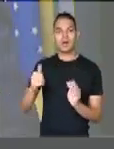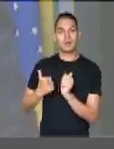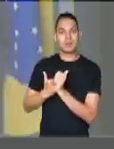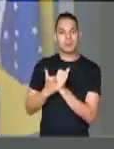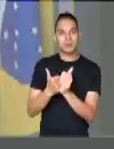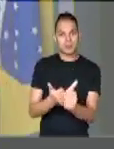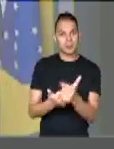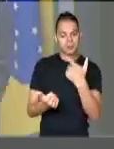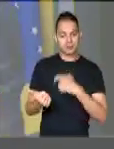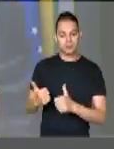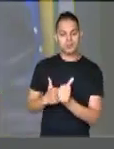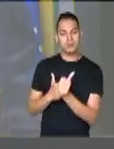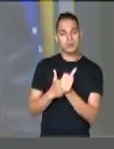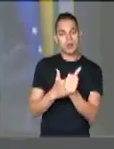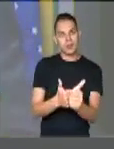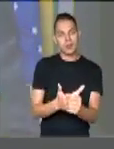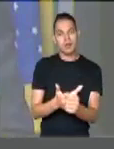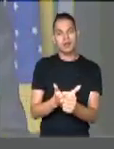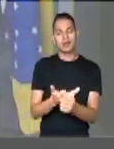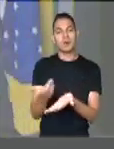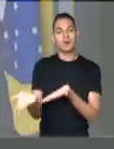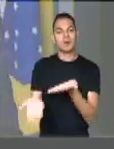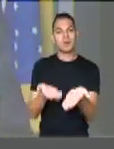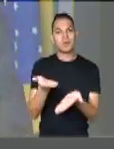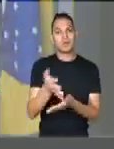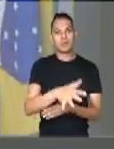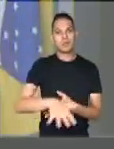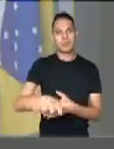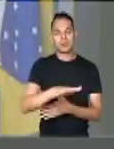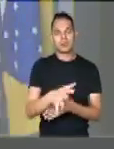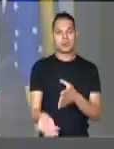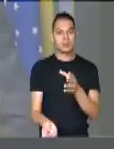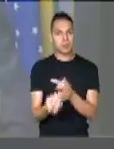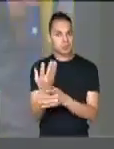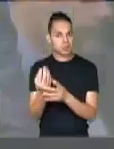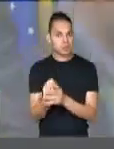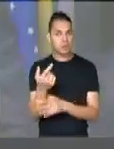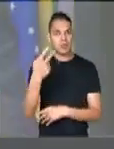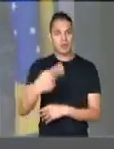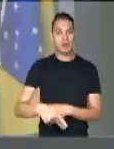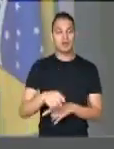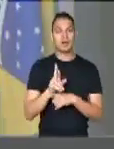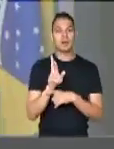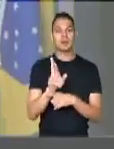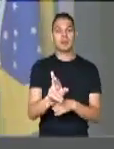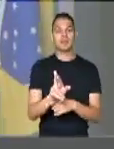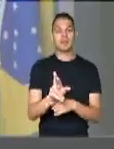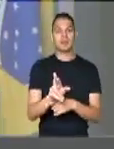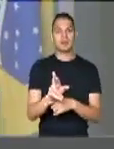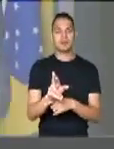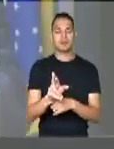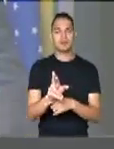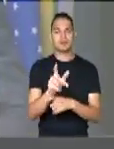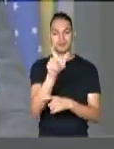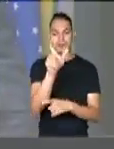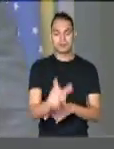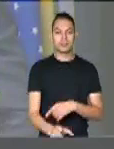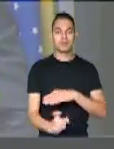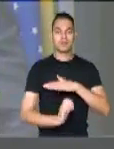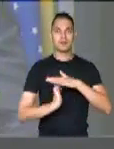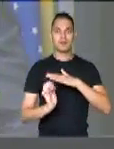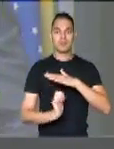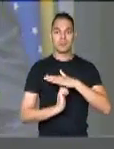no acolhimento do setor produtivo que está aqui representado, dos empresários,